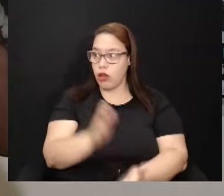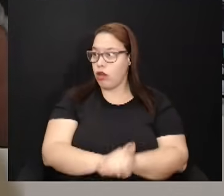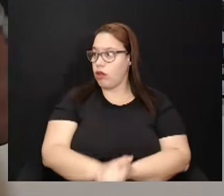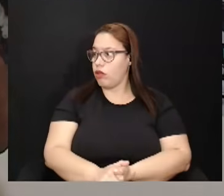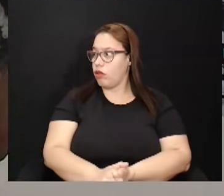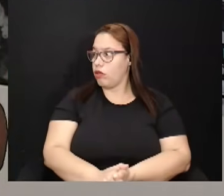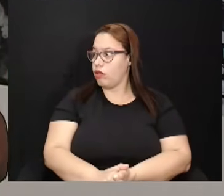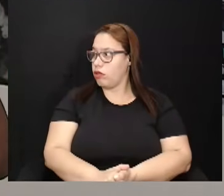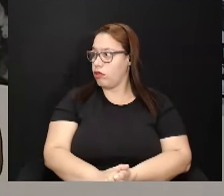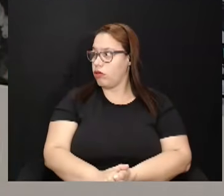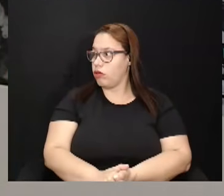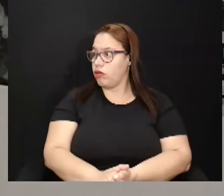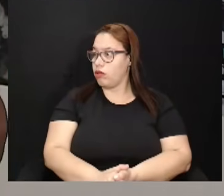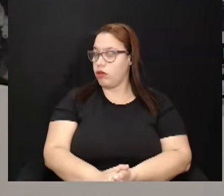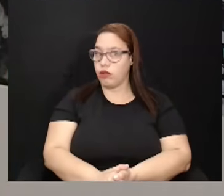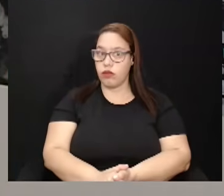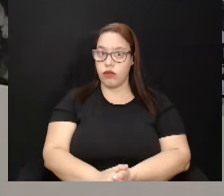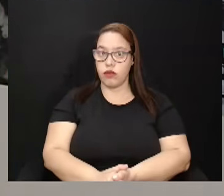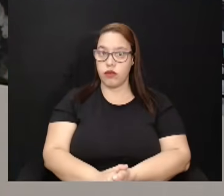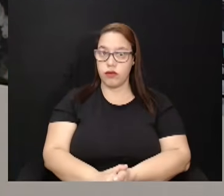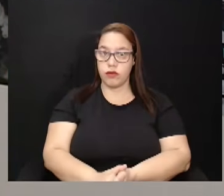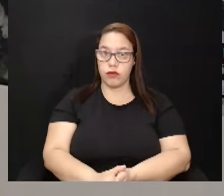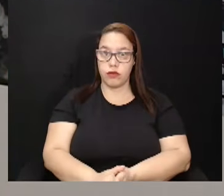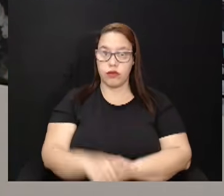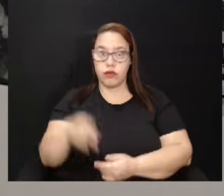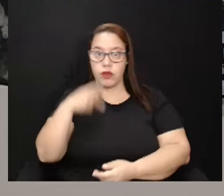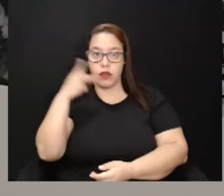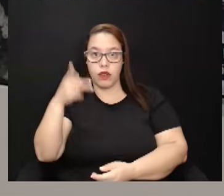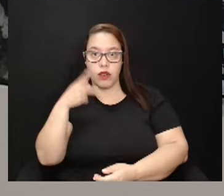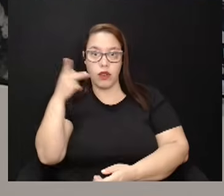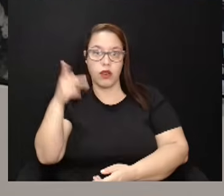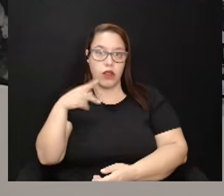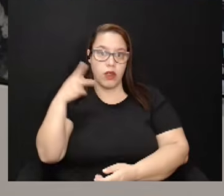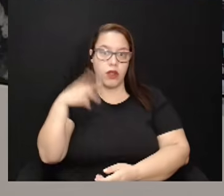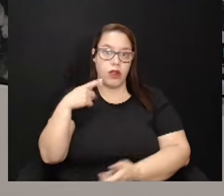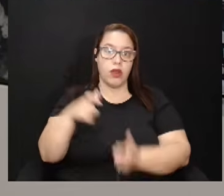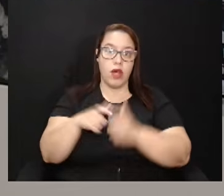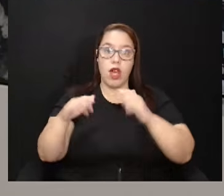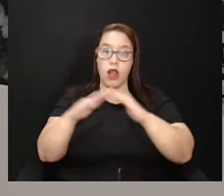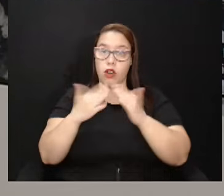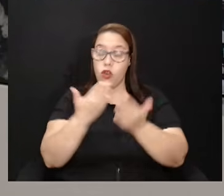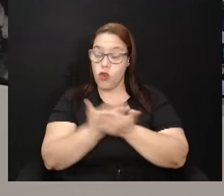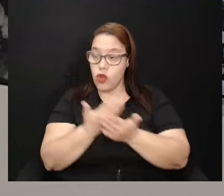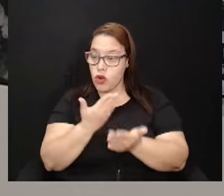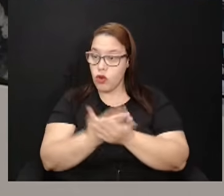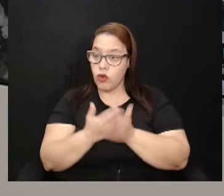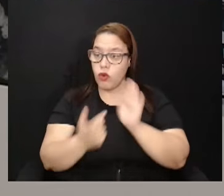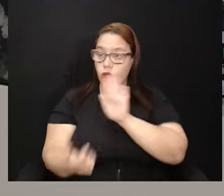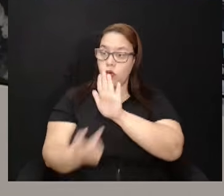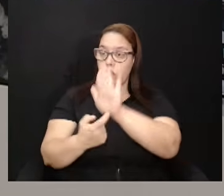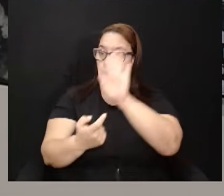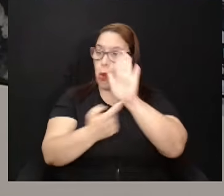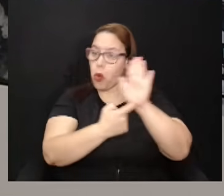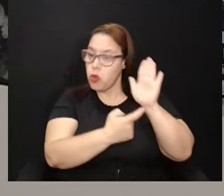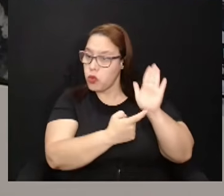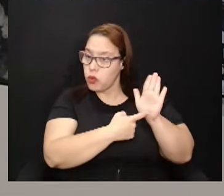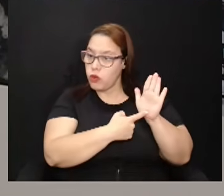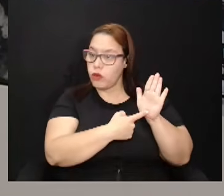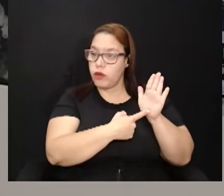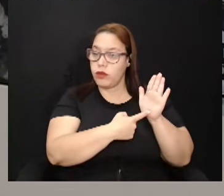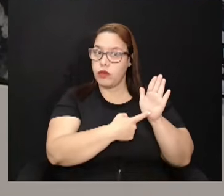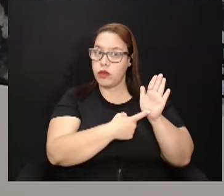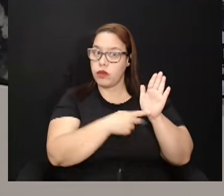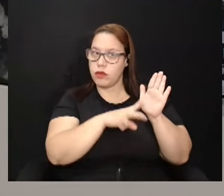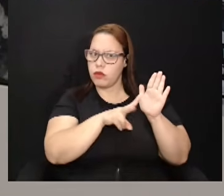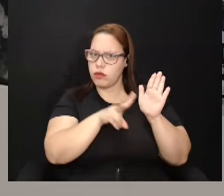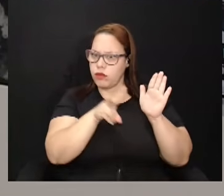a raça já está falando, já estão falando as grandes escolas. Dali a pouquinho eu viro, assim, caramba,